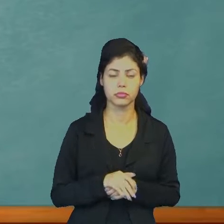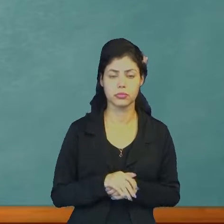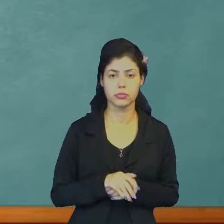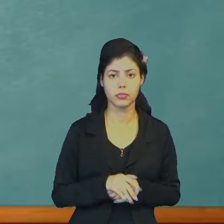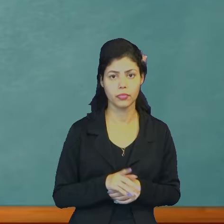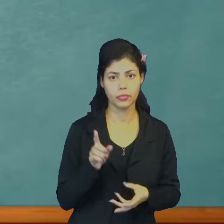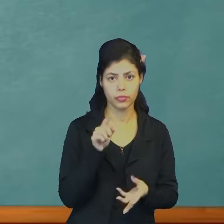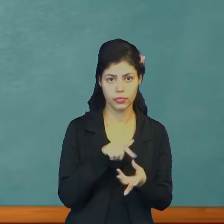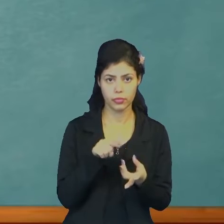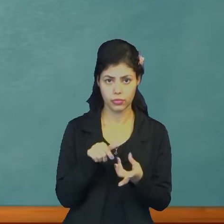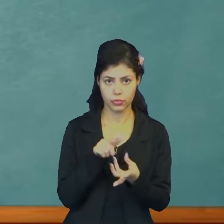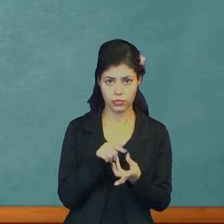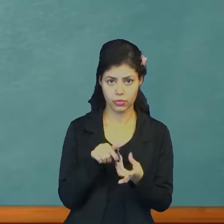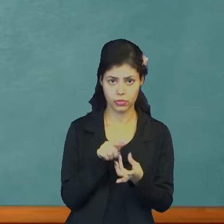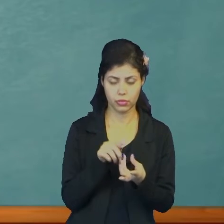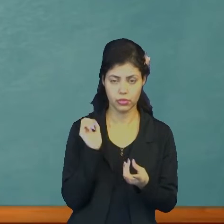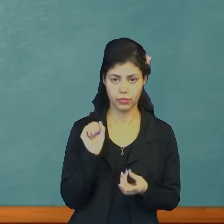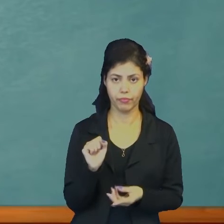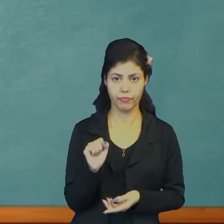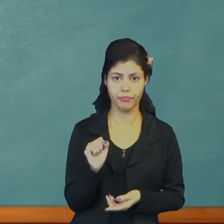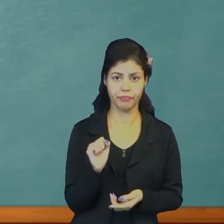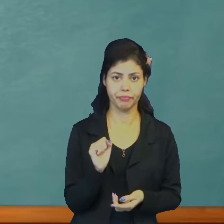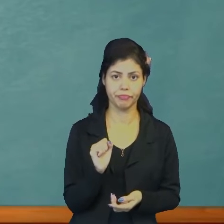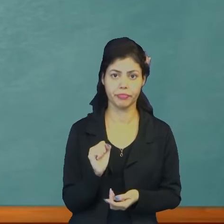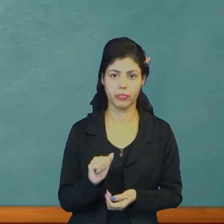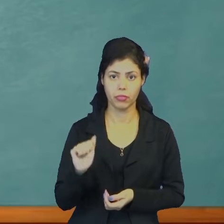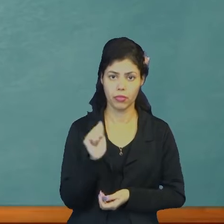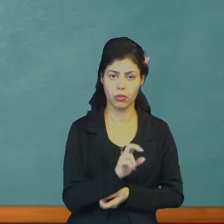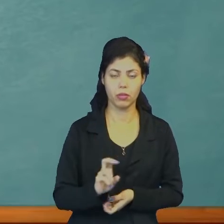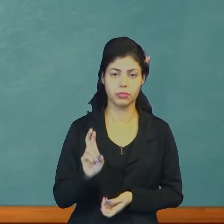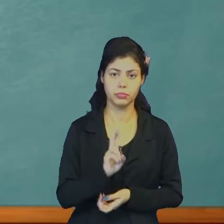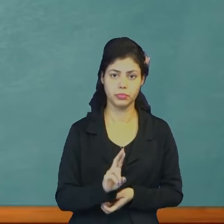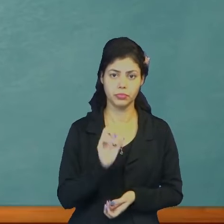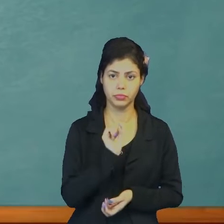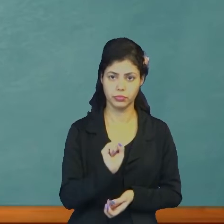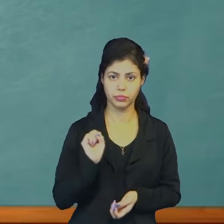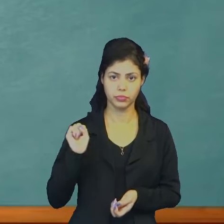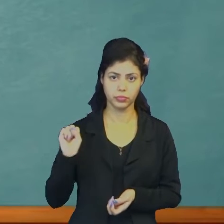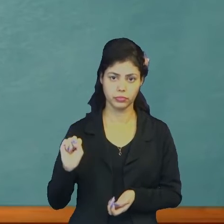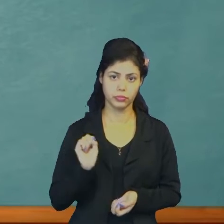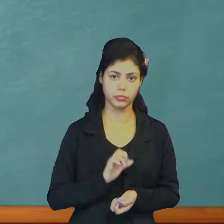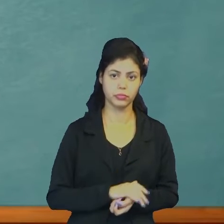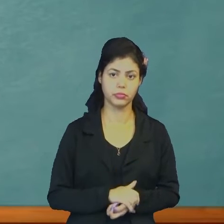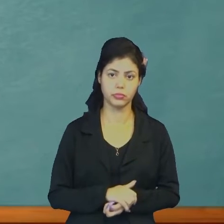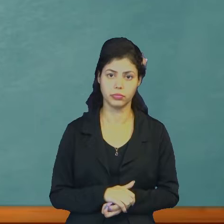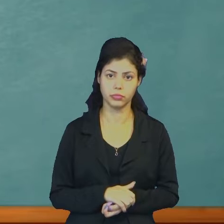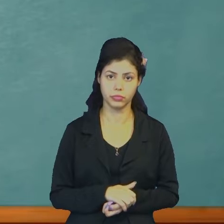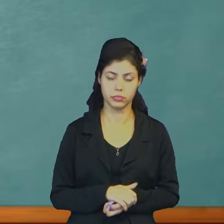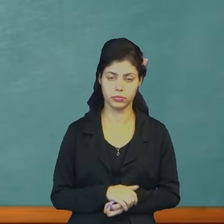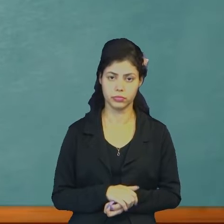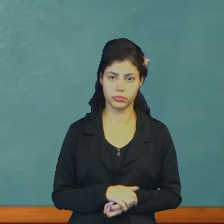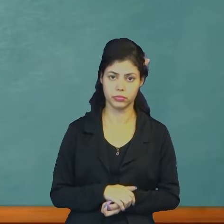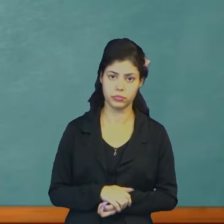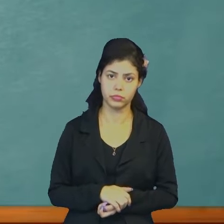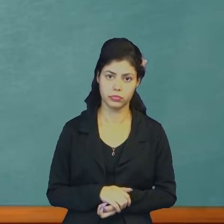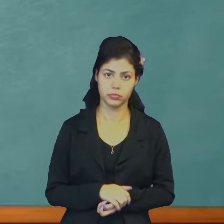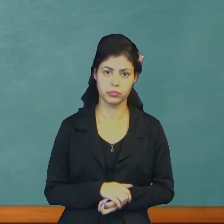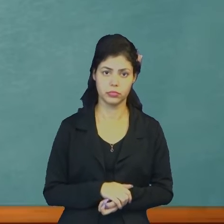Entre as vogais com som de S, eu vou usar SS.